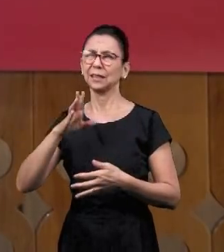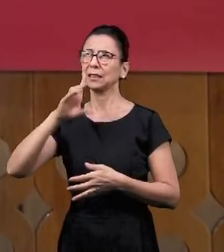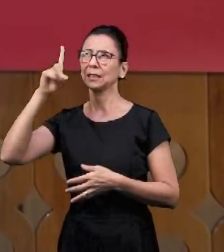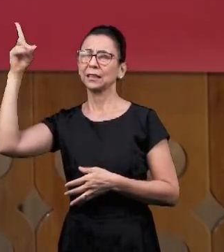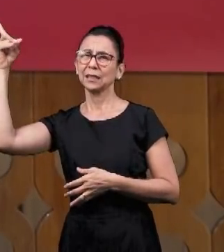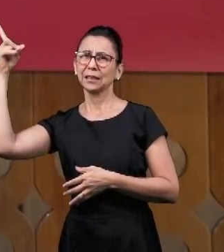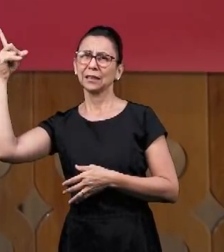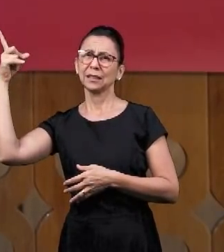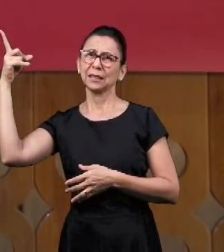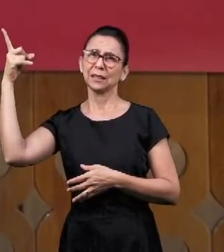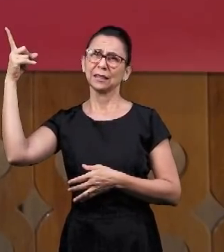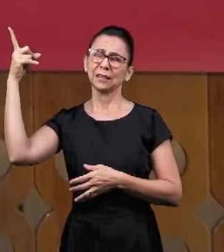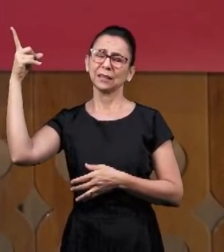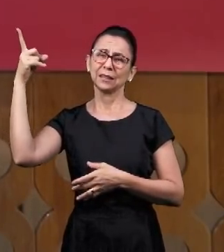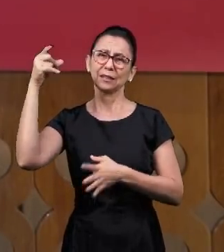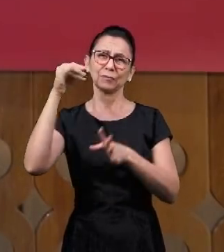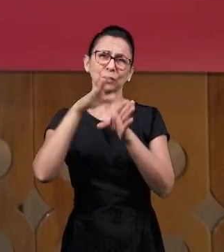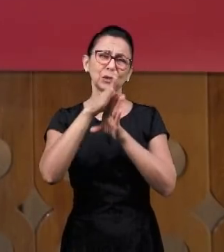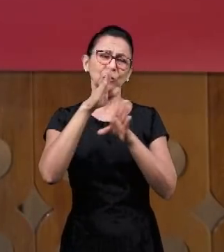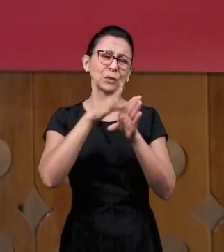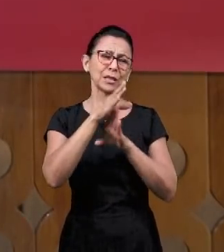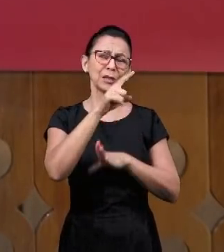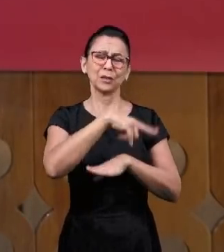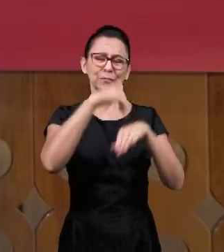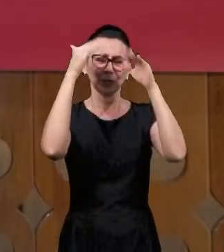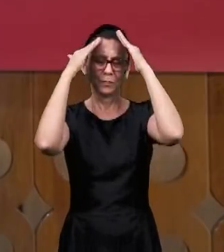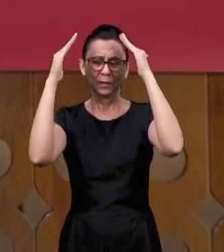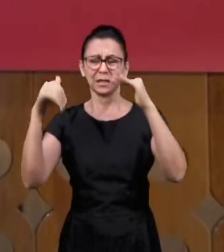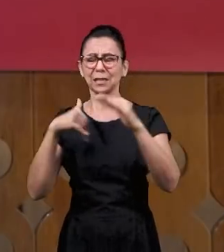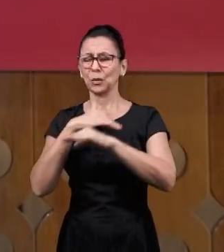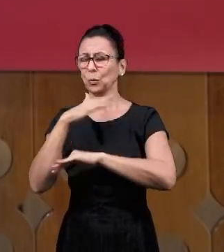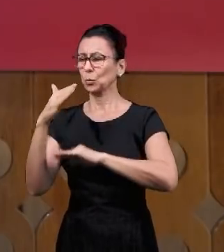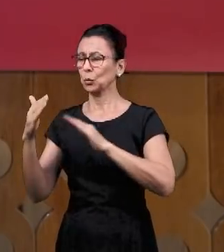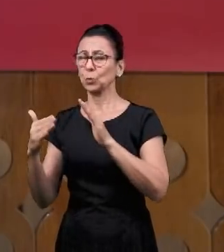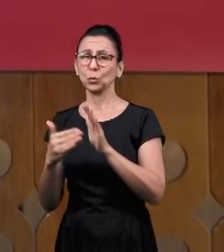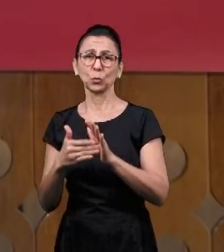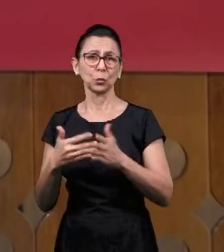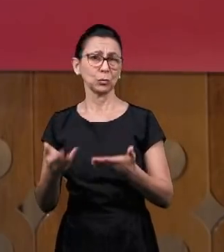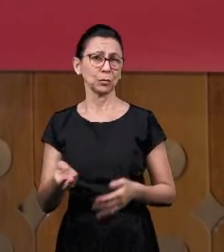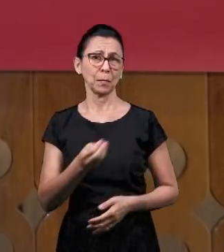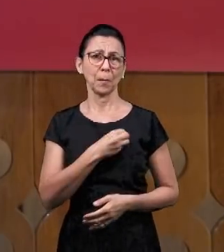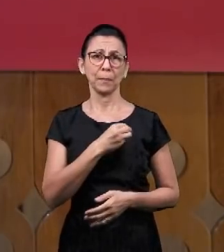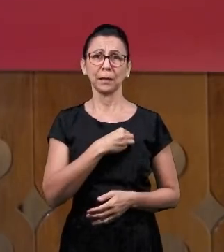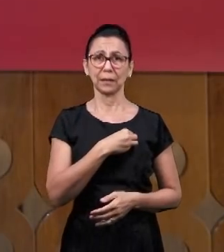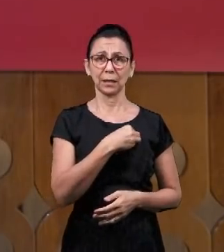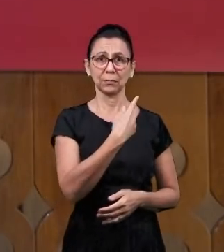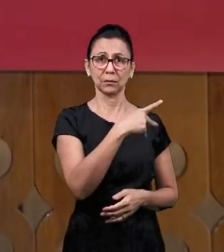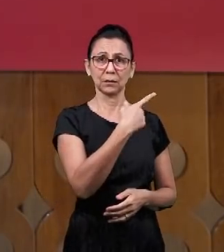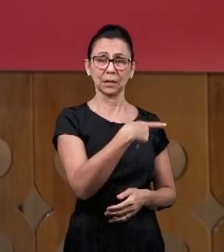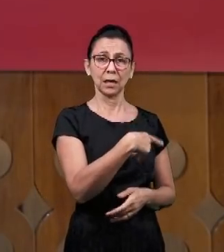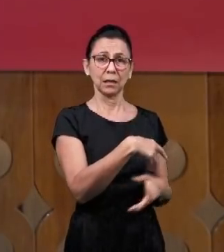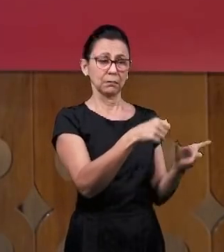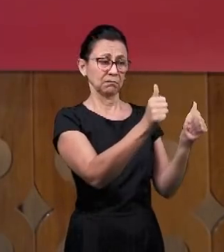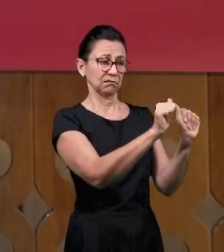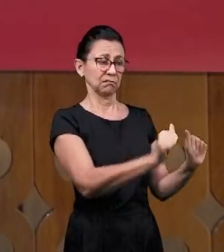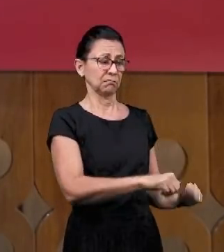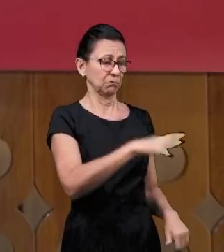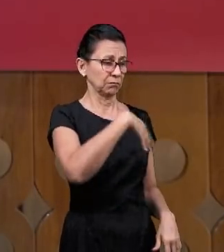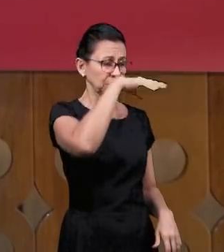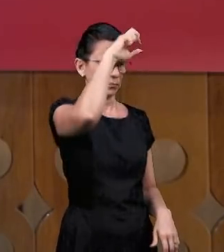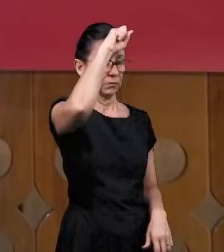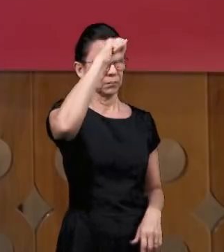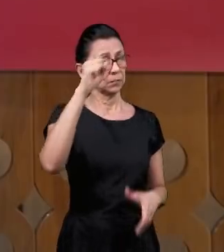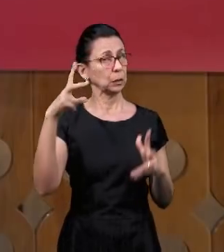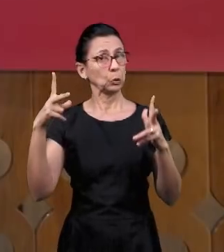era para trazer. Sim, e o Senhor chamou o pecado dele de idolatria e feitiçaria. Terrível.